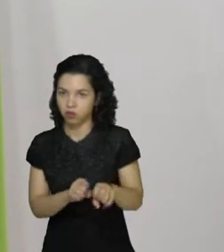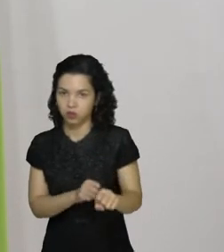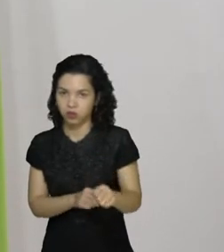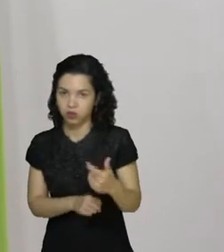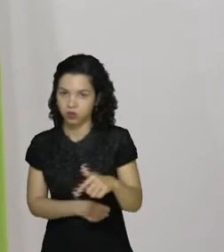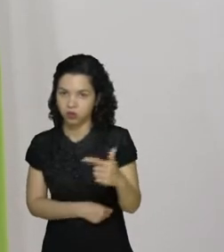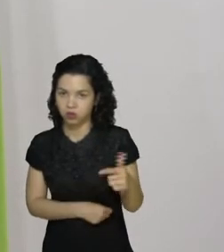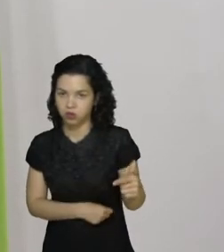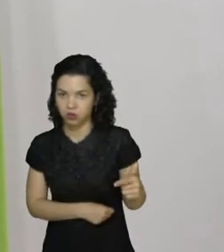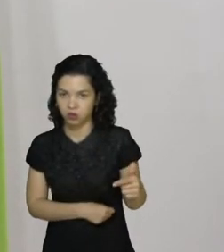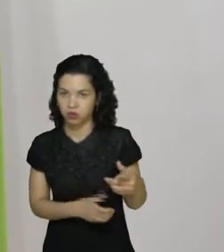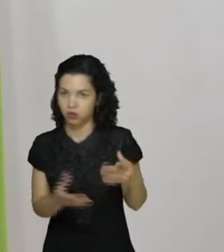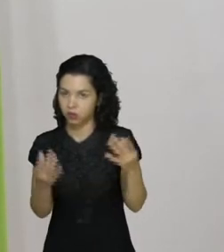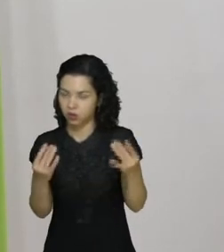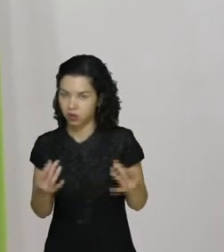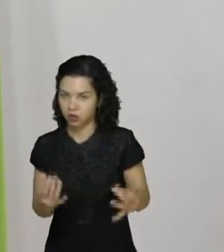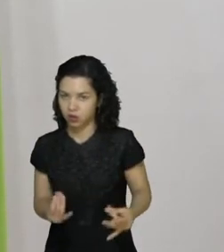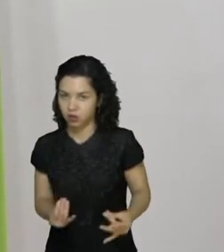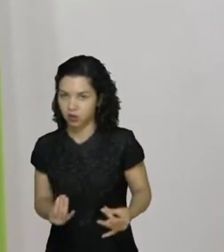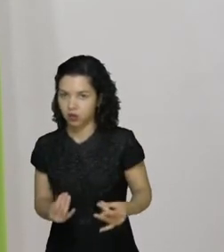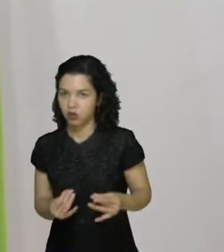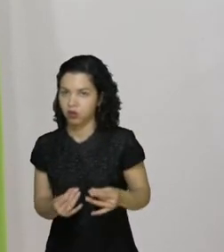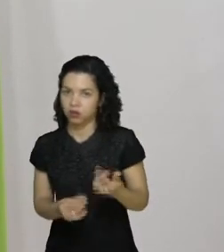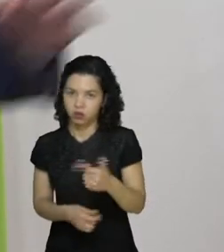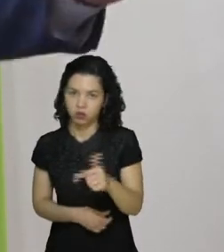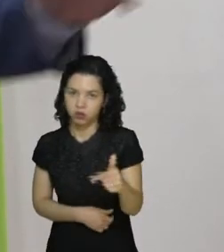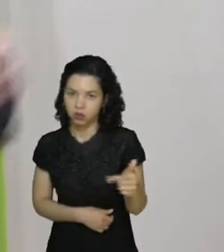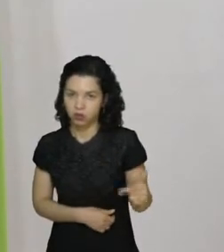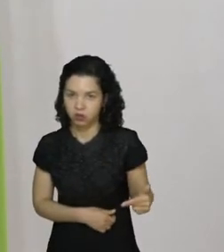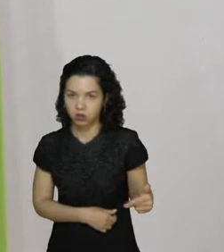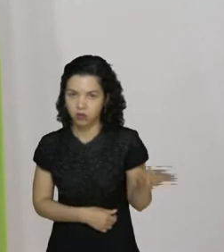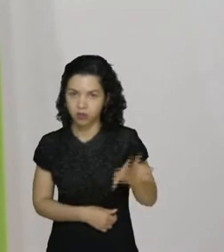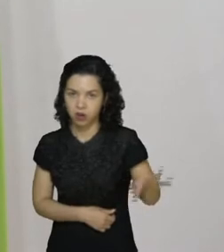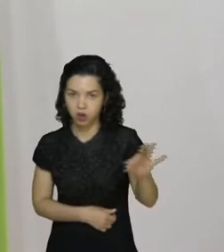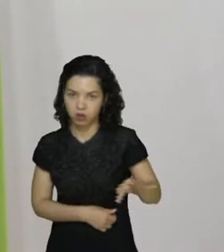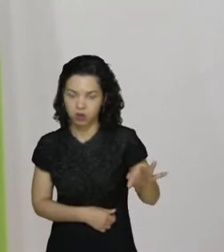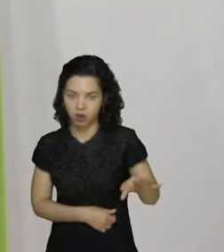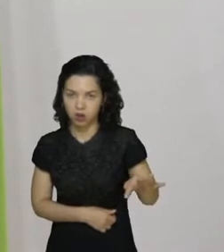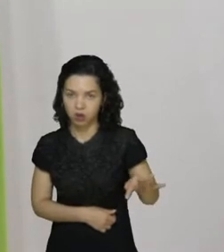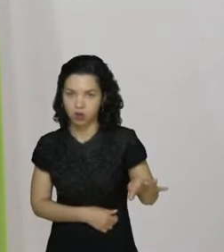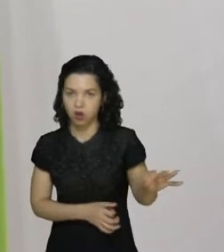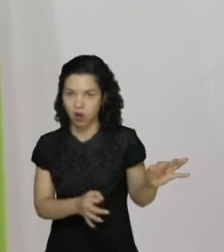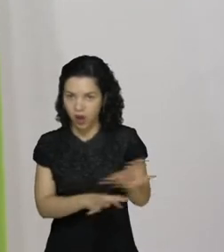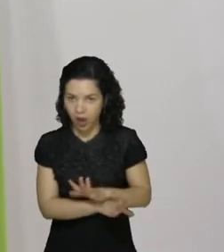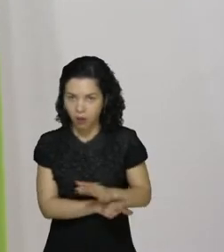sem especialização, outra é jogado da faculdade diretamente para atender